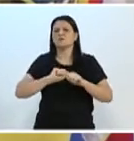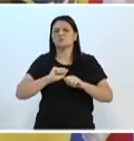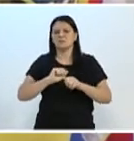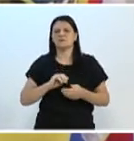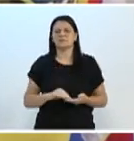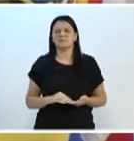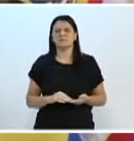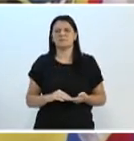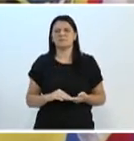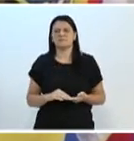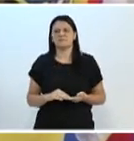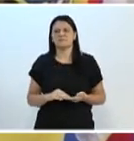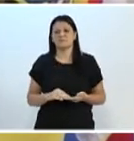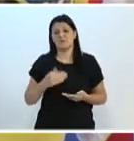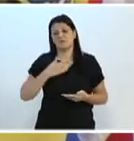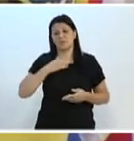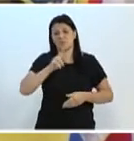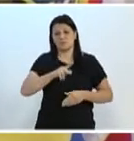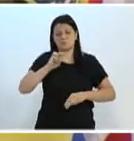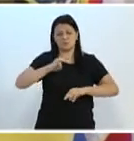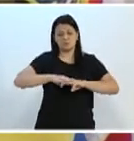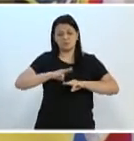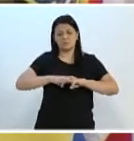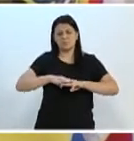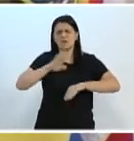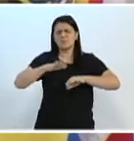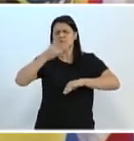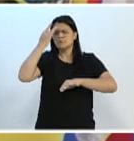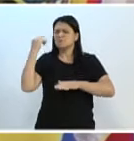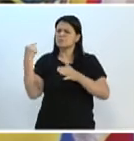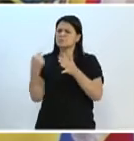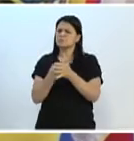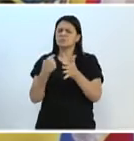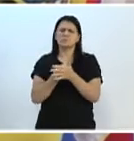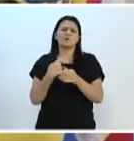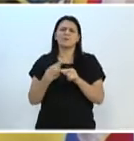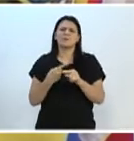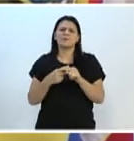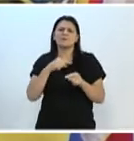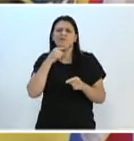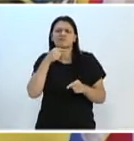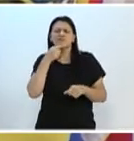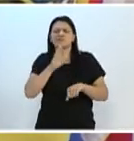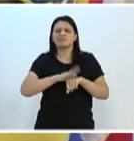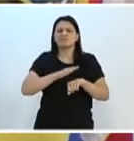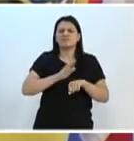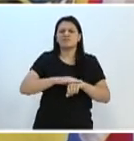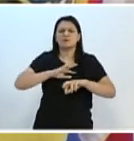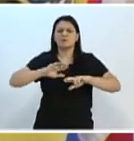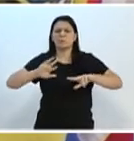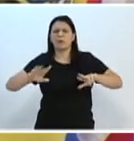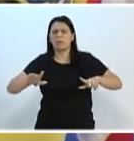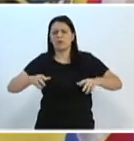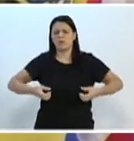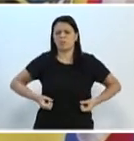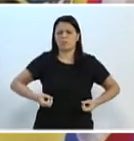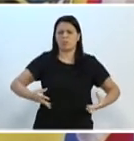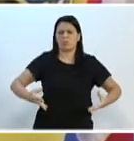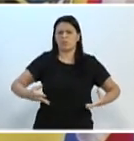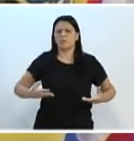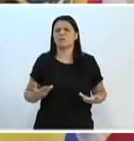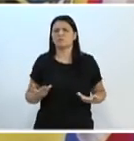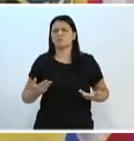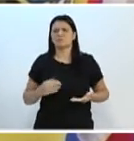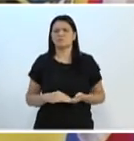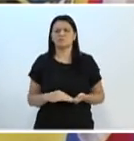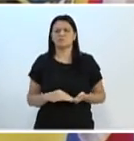aconteça. Eu sou economista, sou matemático, e as pessoas muitas vezes me questionavam por que não dava para fazer determinados gastos. Não se faz na